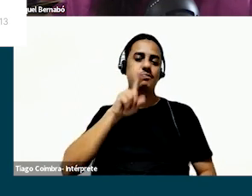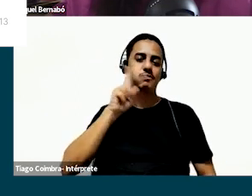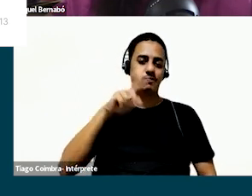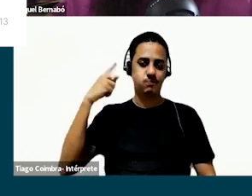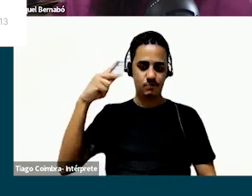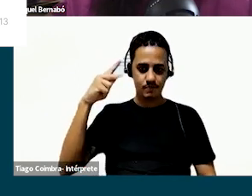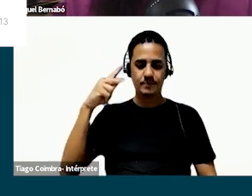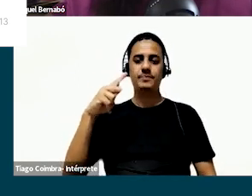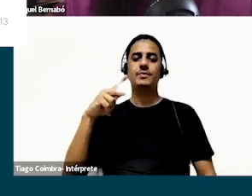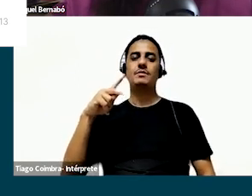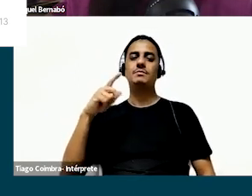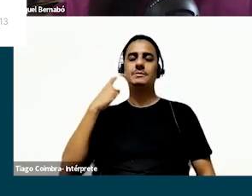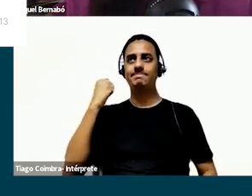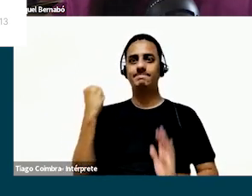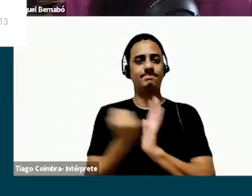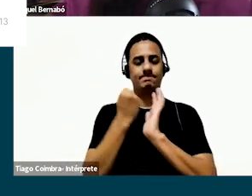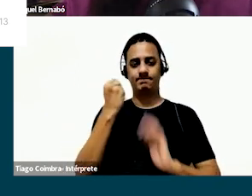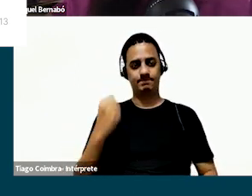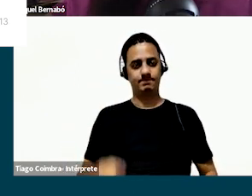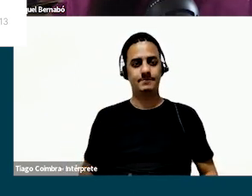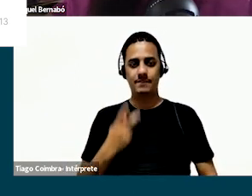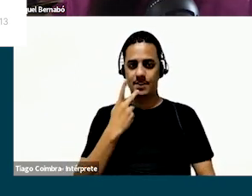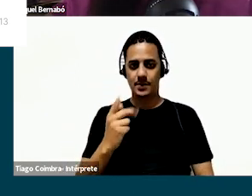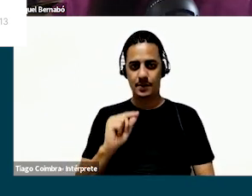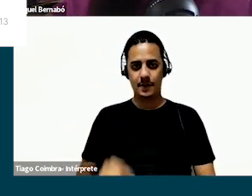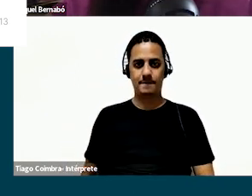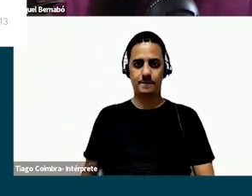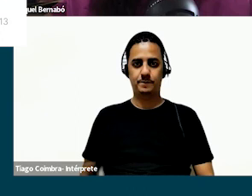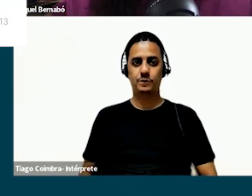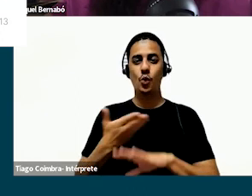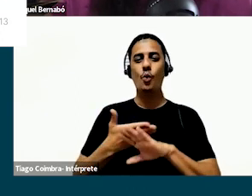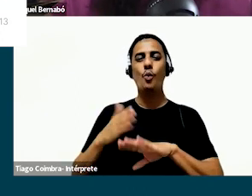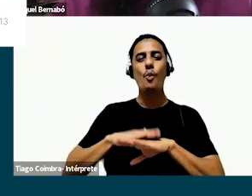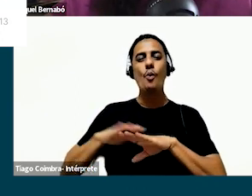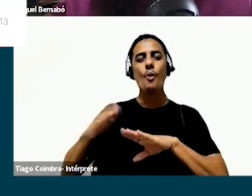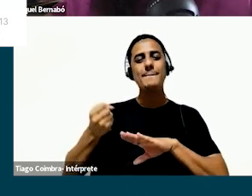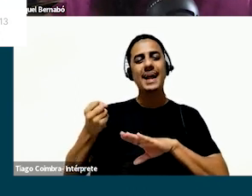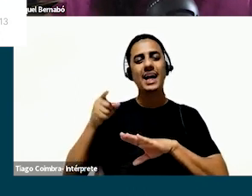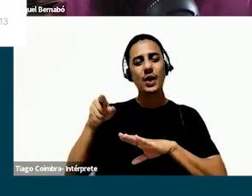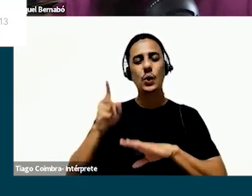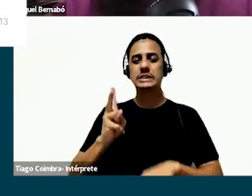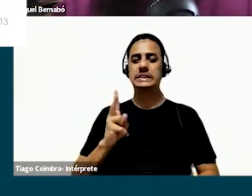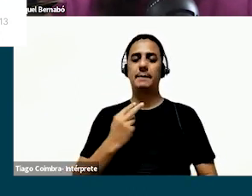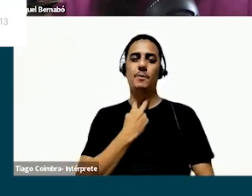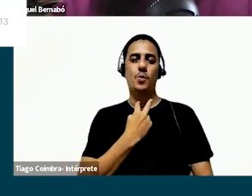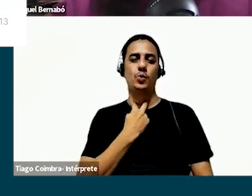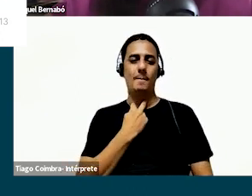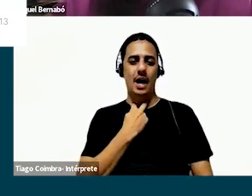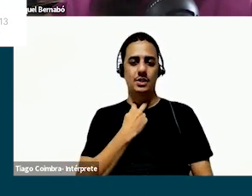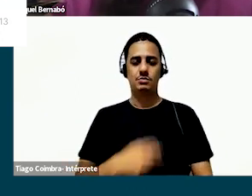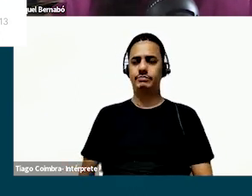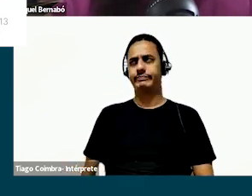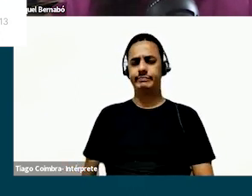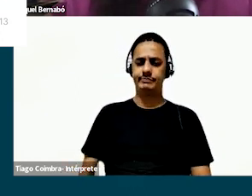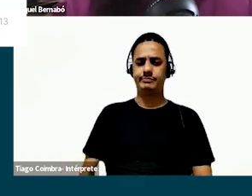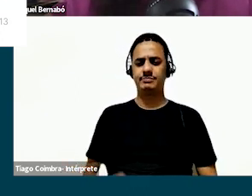chamada Leslie Marmon Seco, e também ficou na minha cabeça por muito tempo. A frase é: o branco está sempre muito ocupado. De